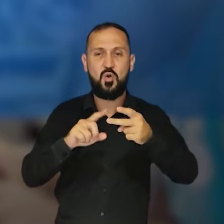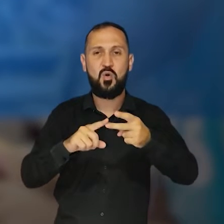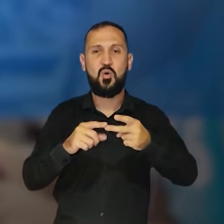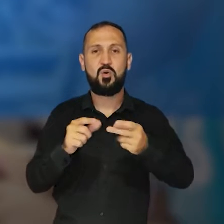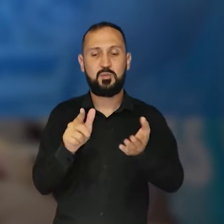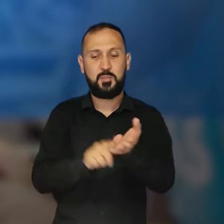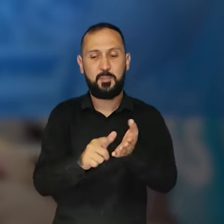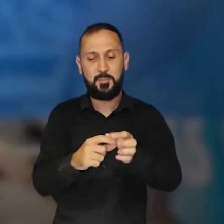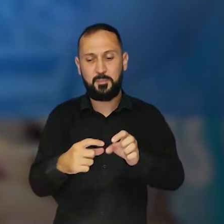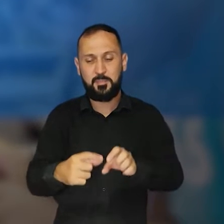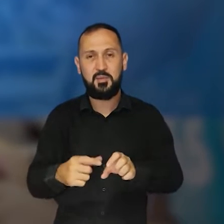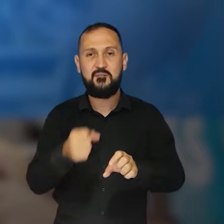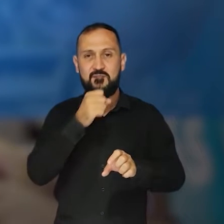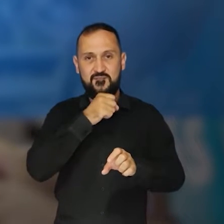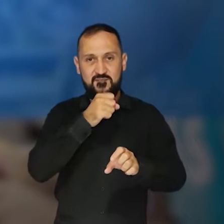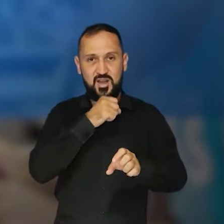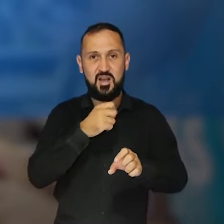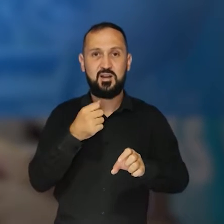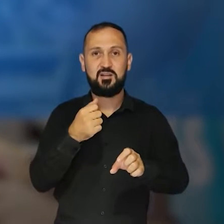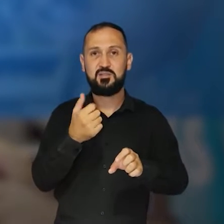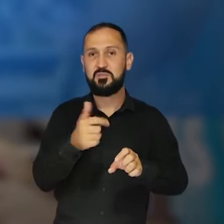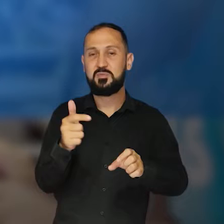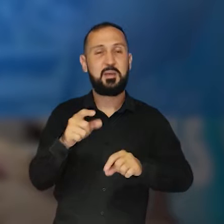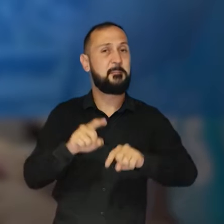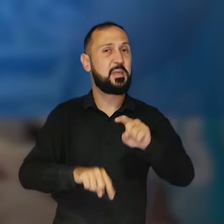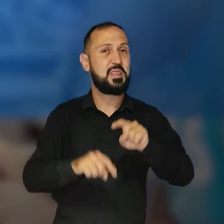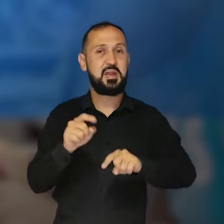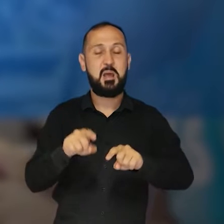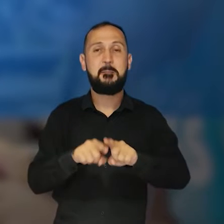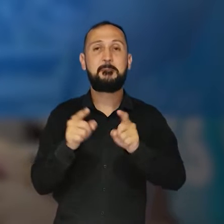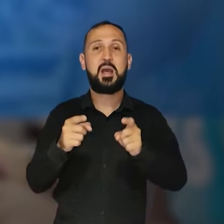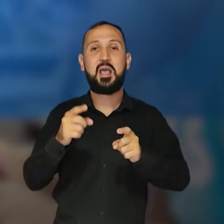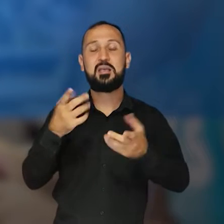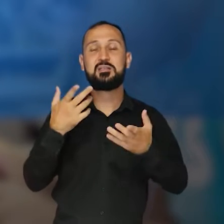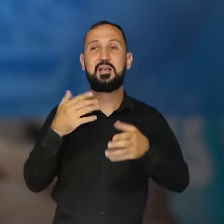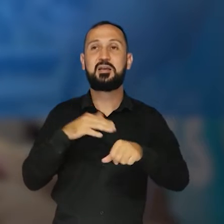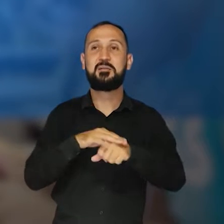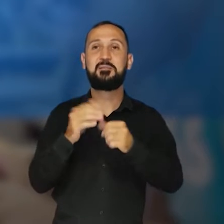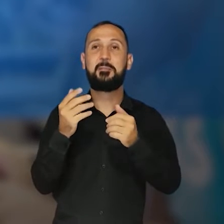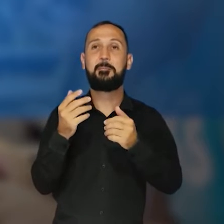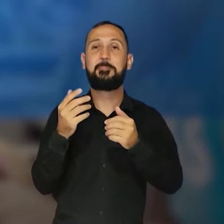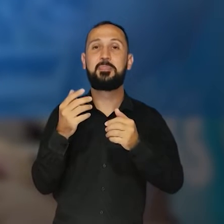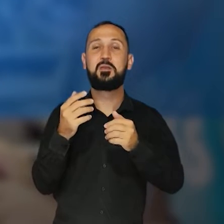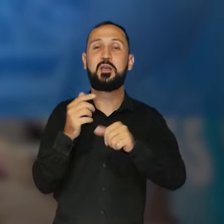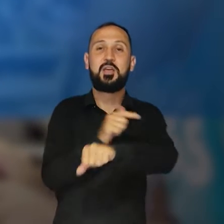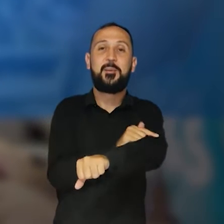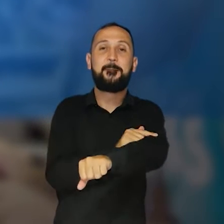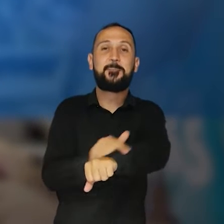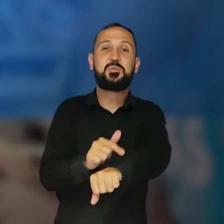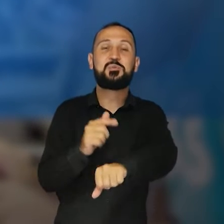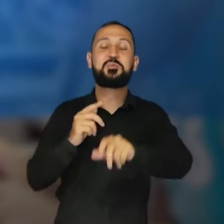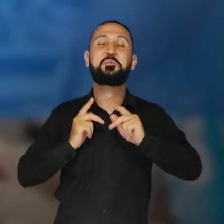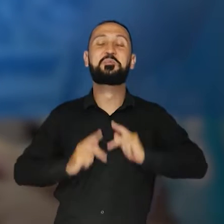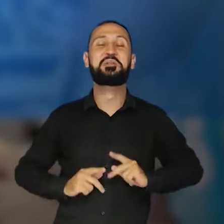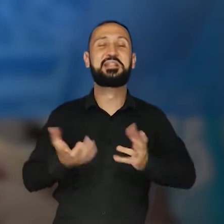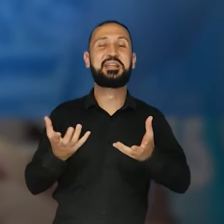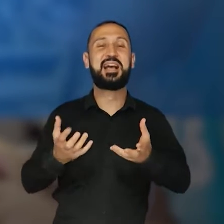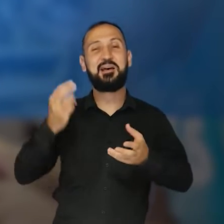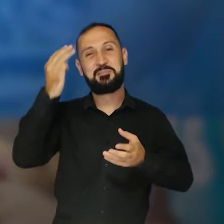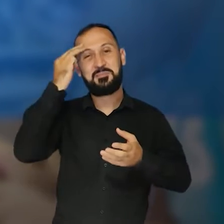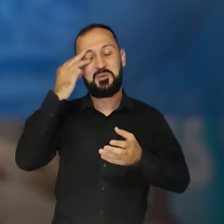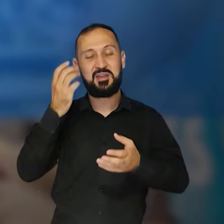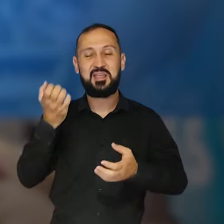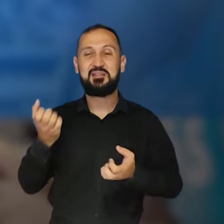como foto ou ingressos antigos do cinema, apesar de não ter muito esse material, mas eu falo assim, a título de memória, né?